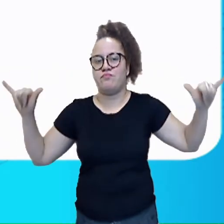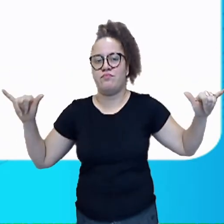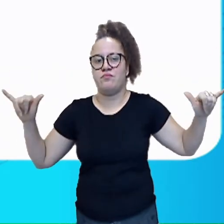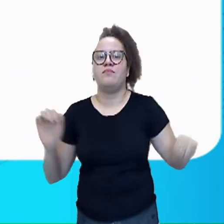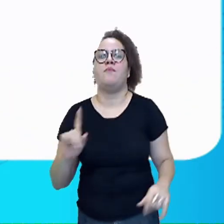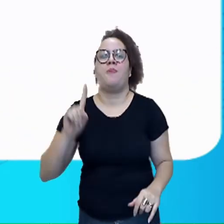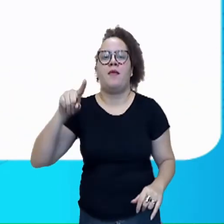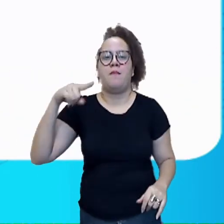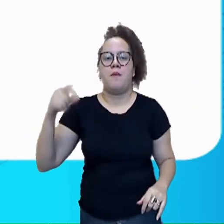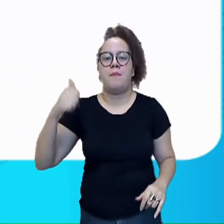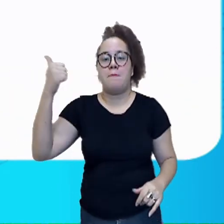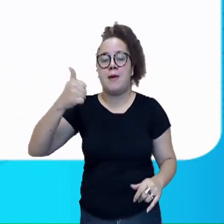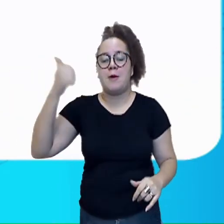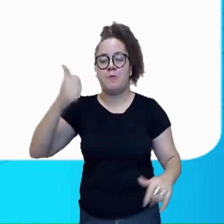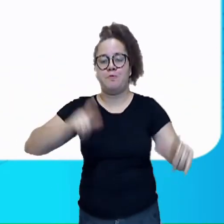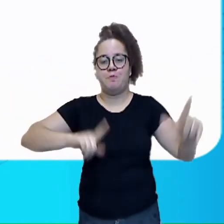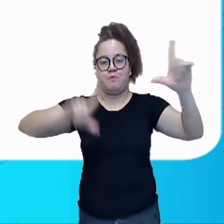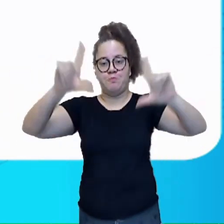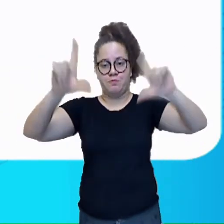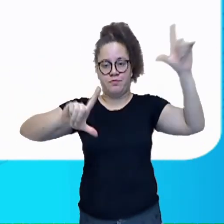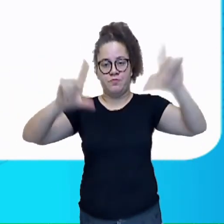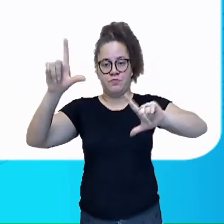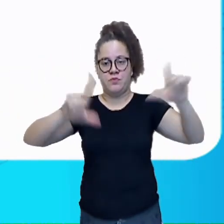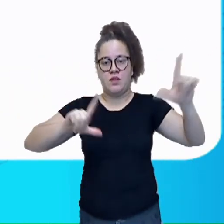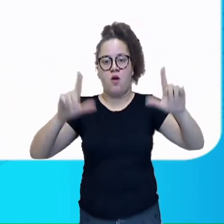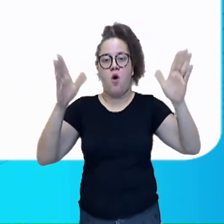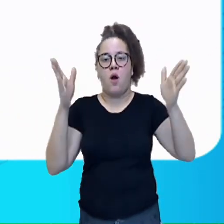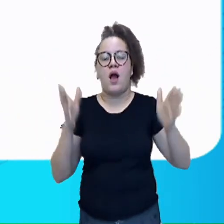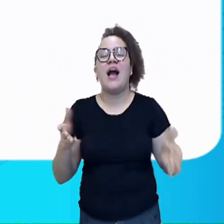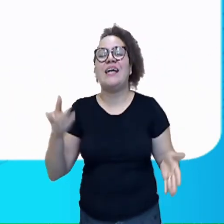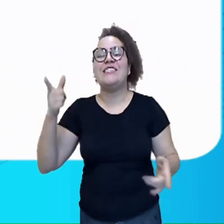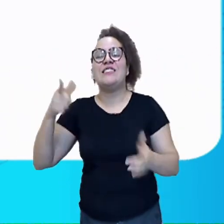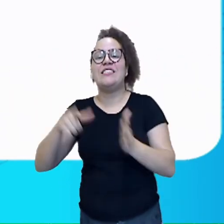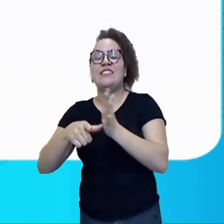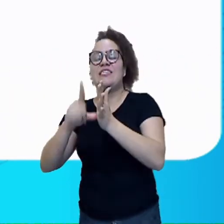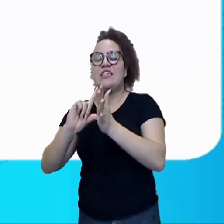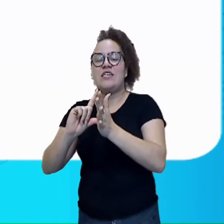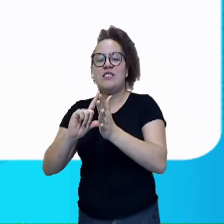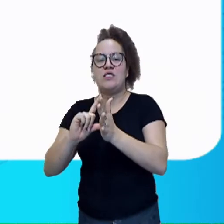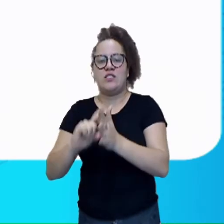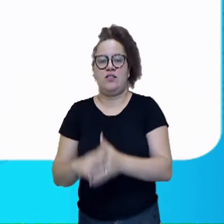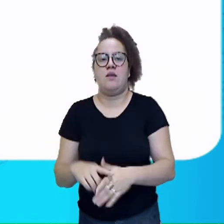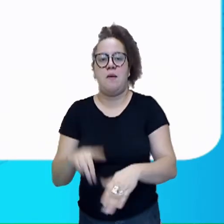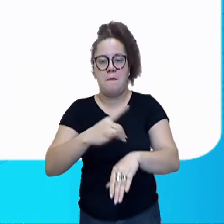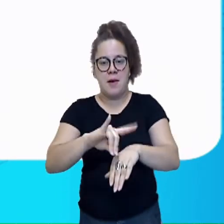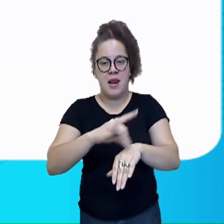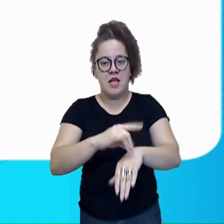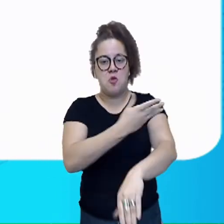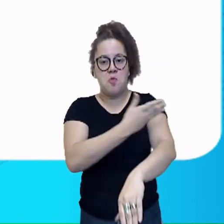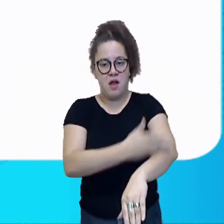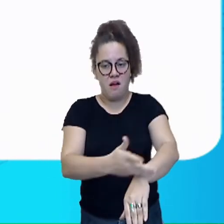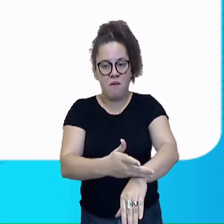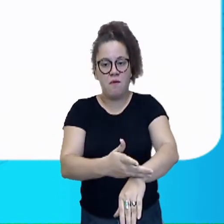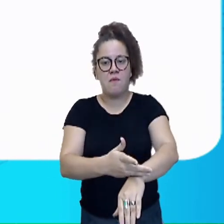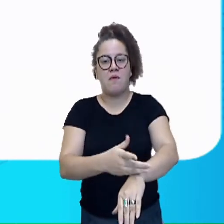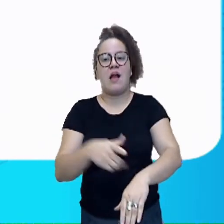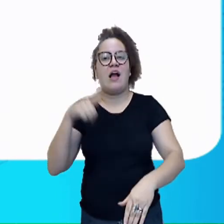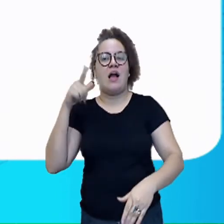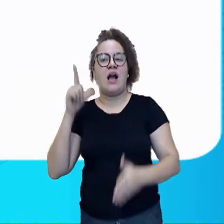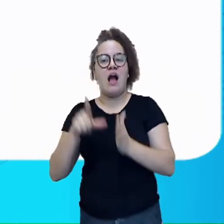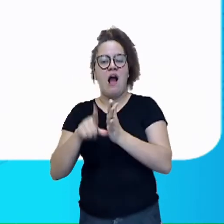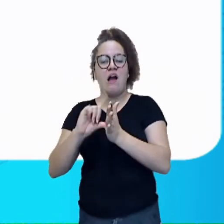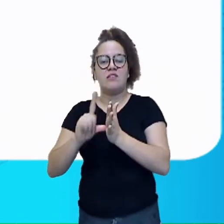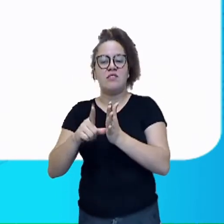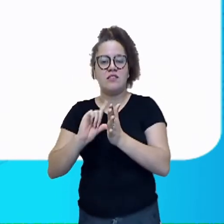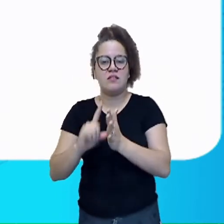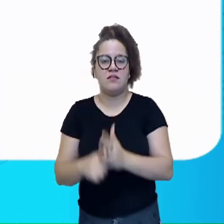primeira televisão, que foi em preto e branco. Hoje você consegue ver a cor, né, na televisão, as informações coloridas, mas